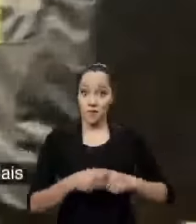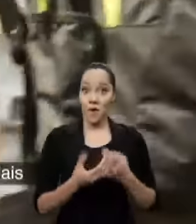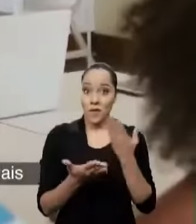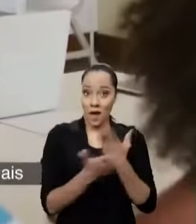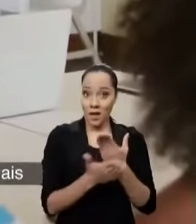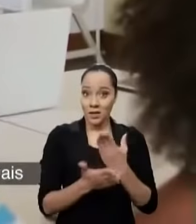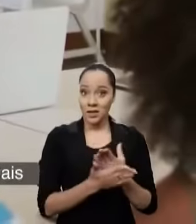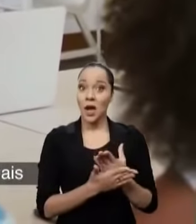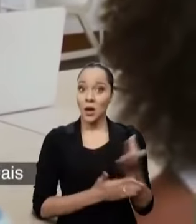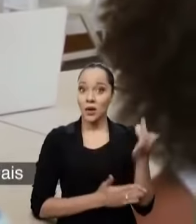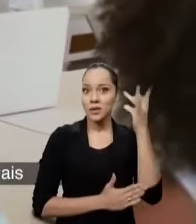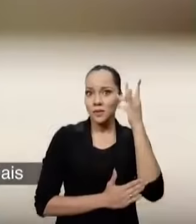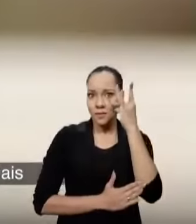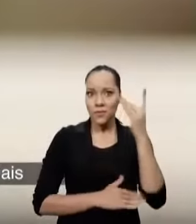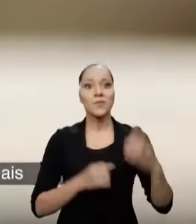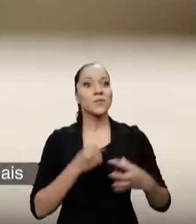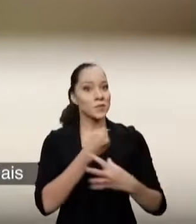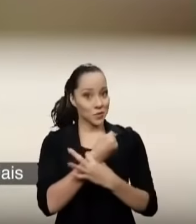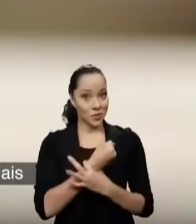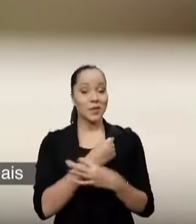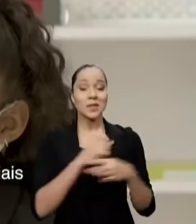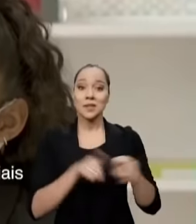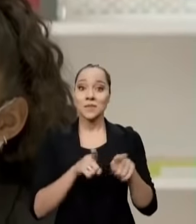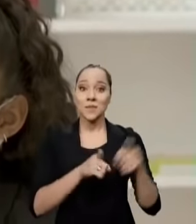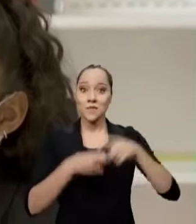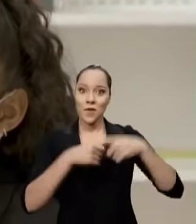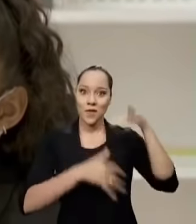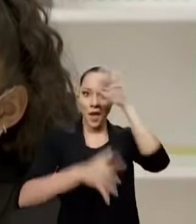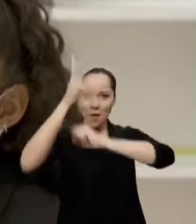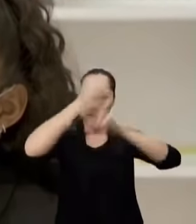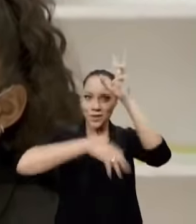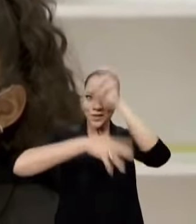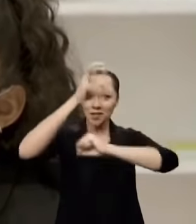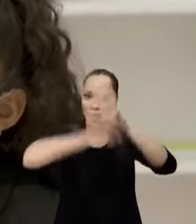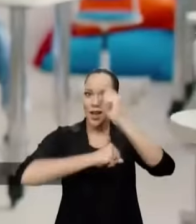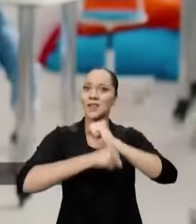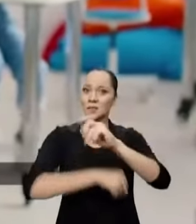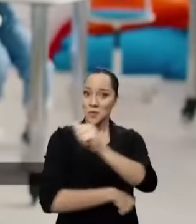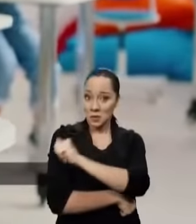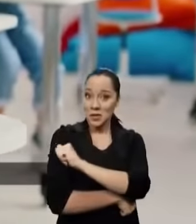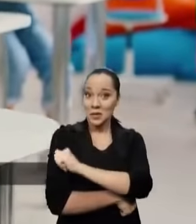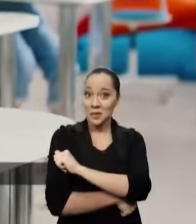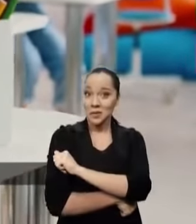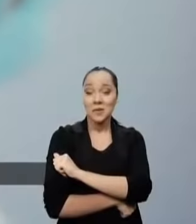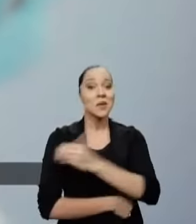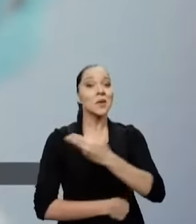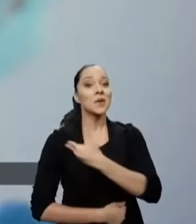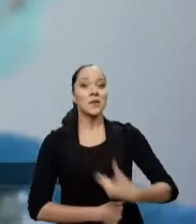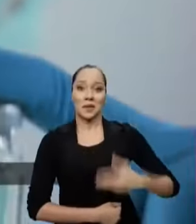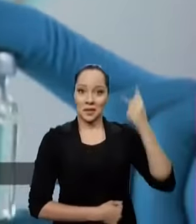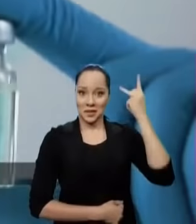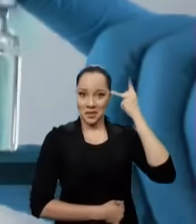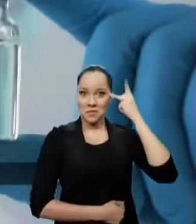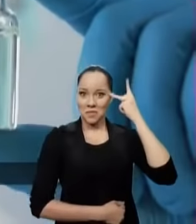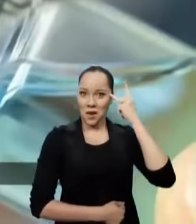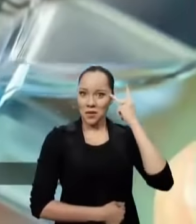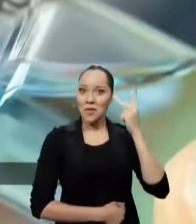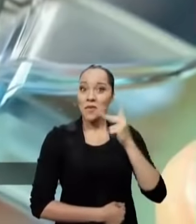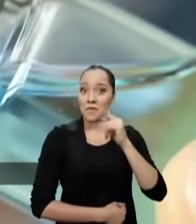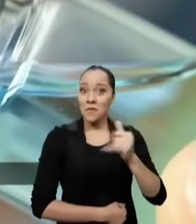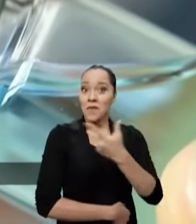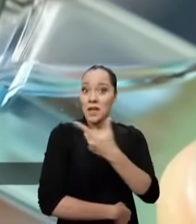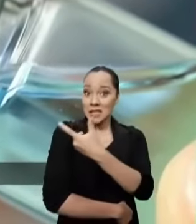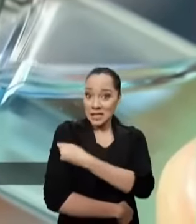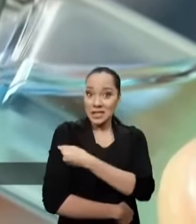Para garantir a segurança no retorno das aulas presenciais e a retomada da aprendizagem pelos estudantes, o governo de São